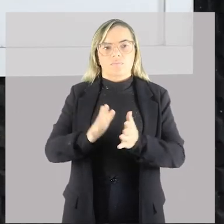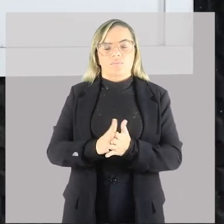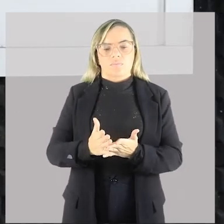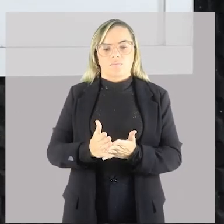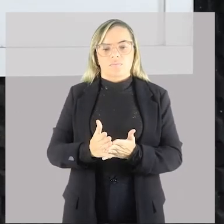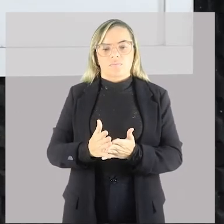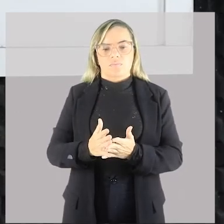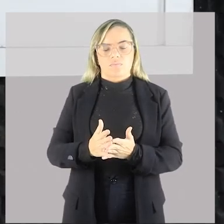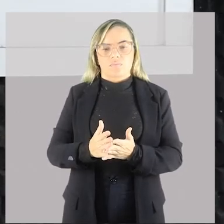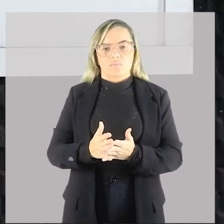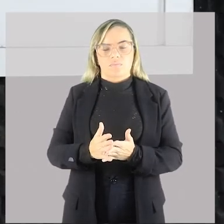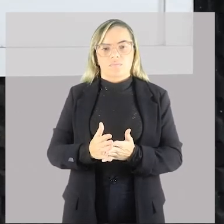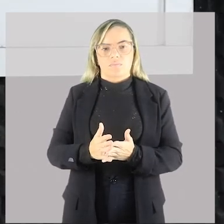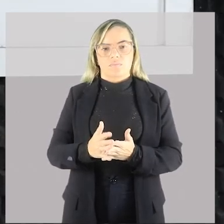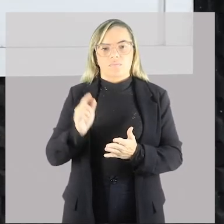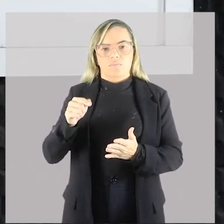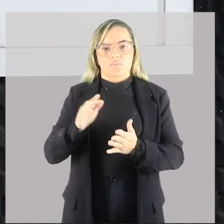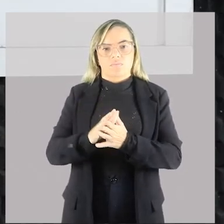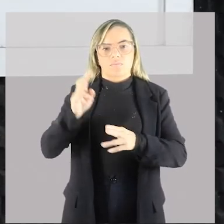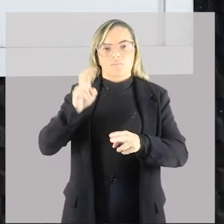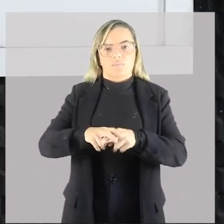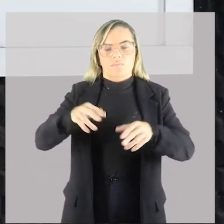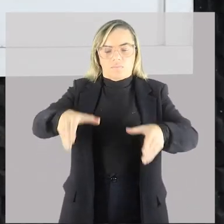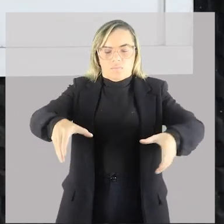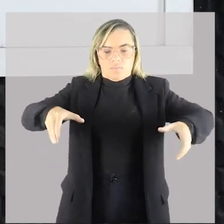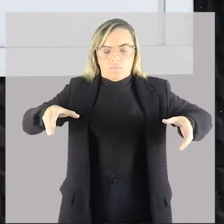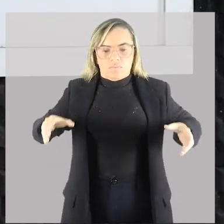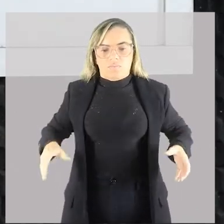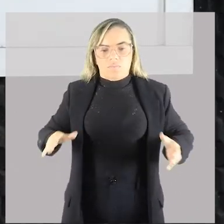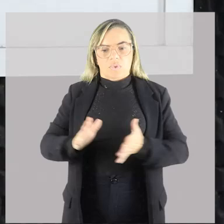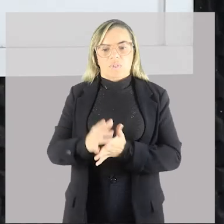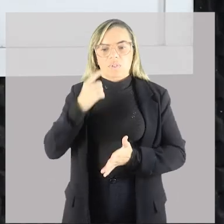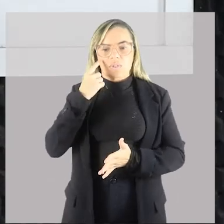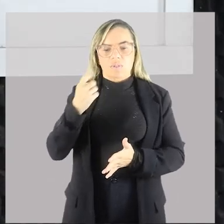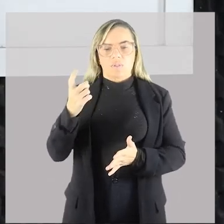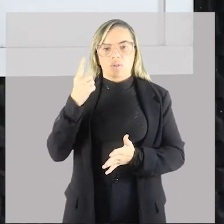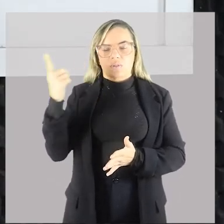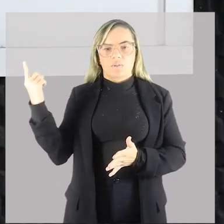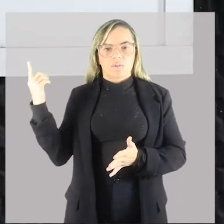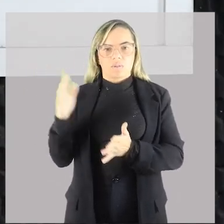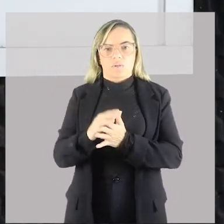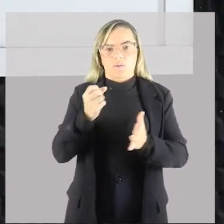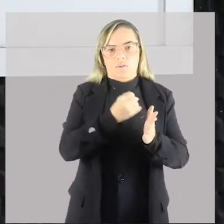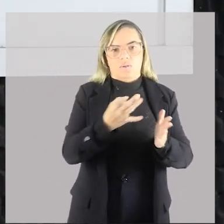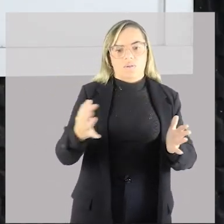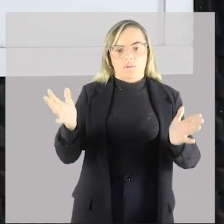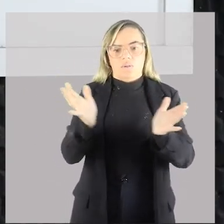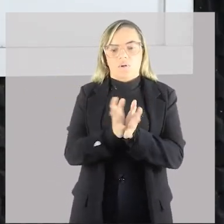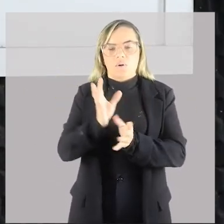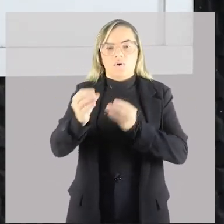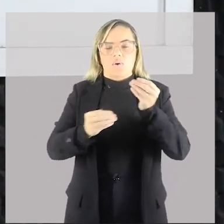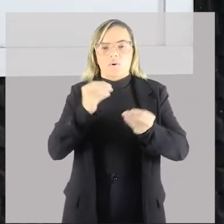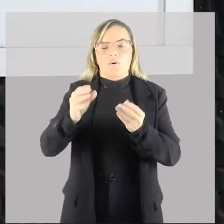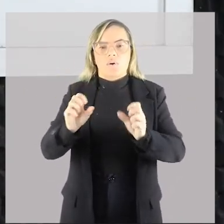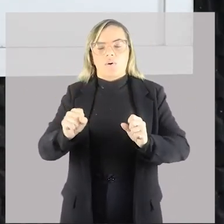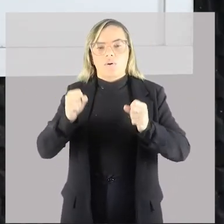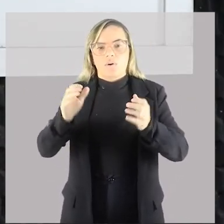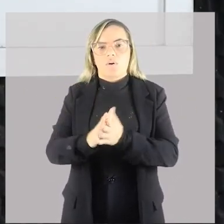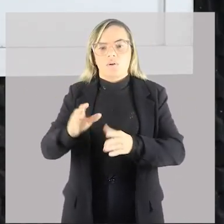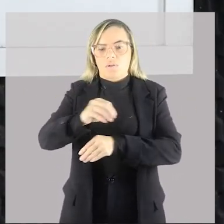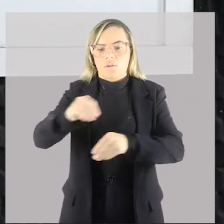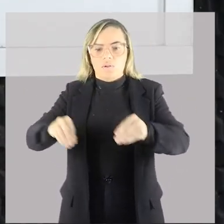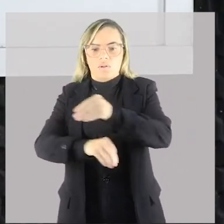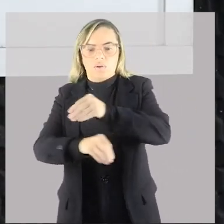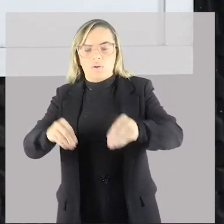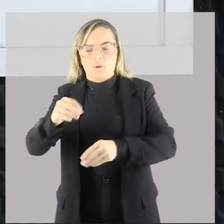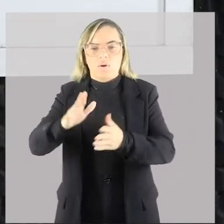fazer nessas poltronas. Olha que interessante, né? Porque não é só questão de quantidade de grupos, é quantas maneiras elas podem sentar.